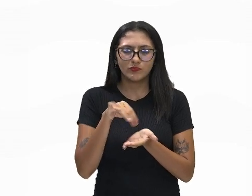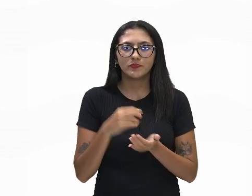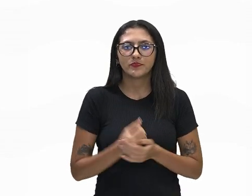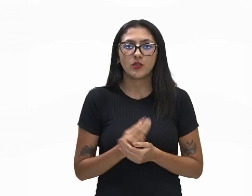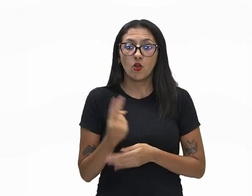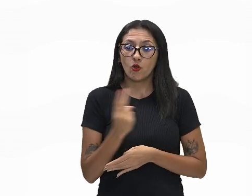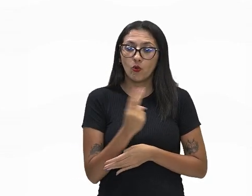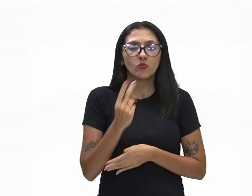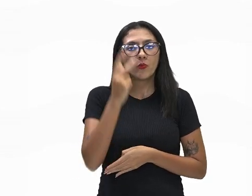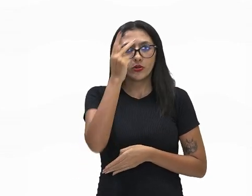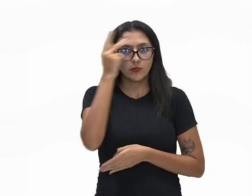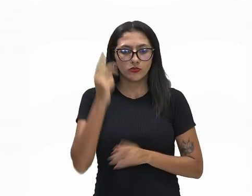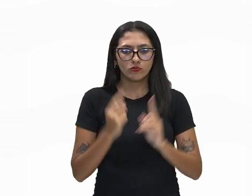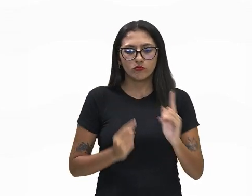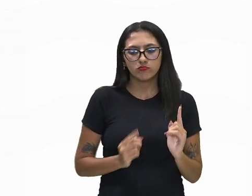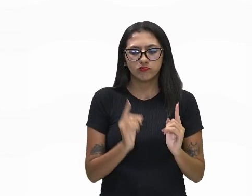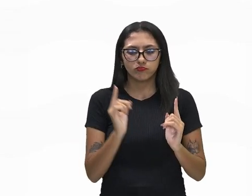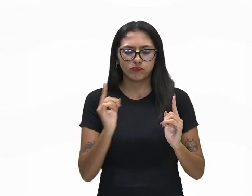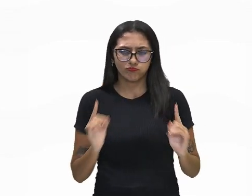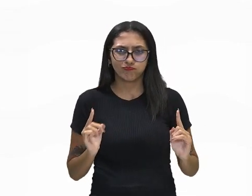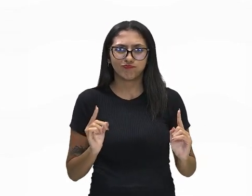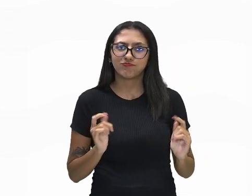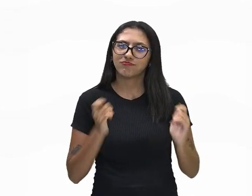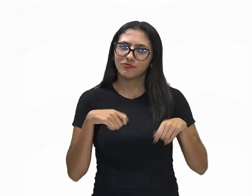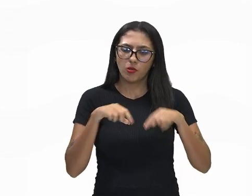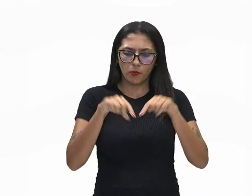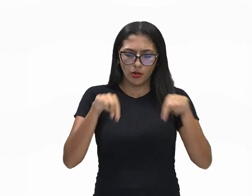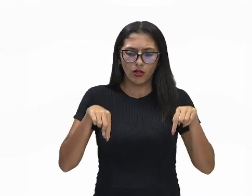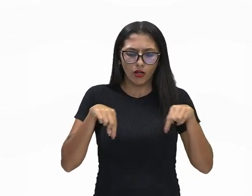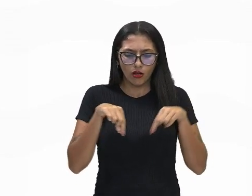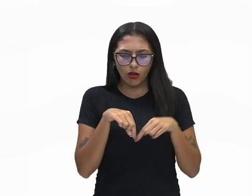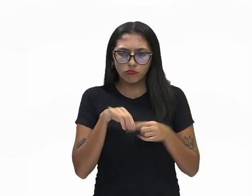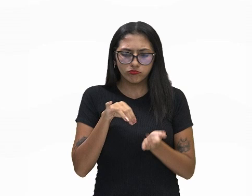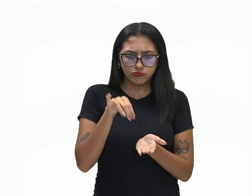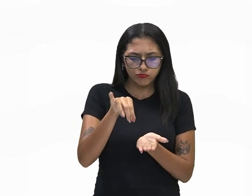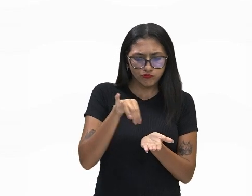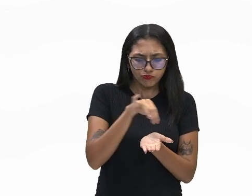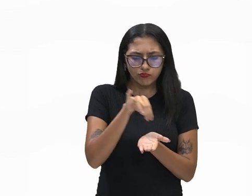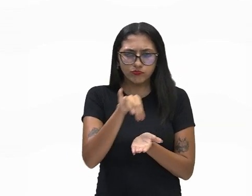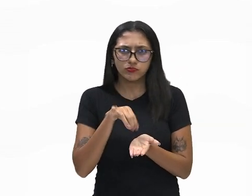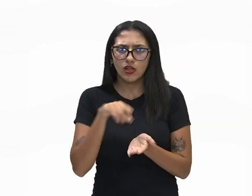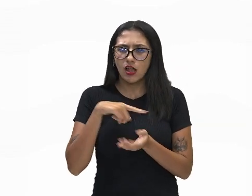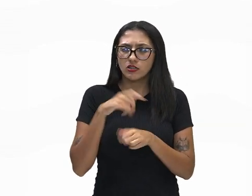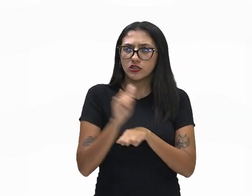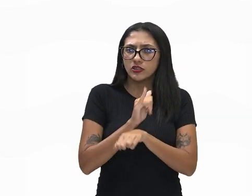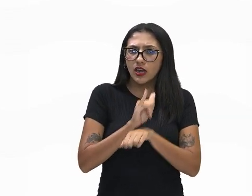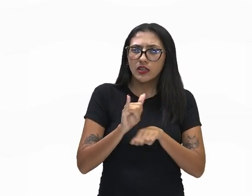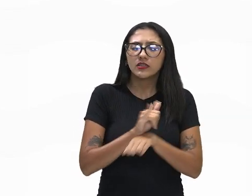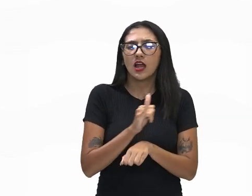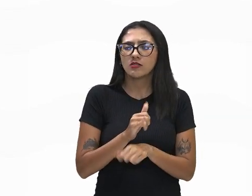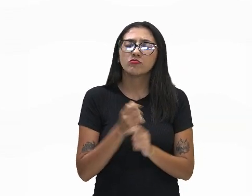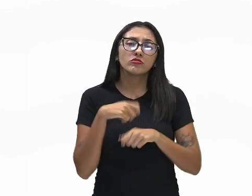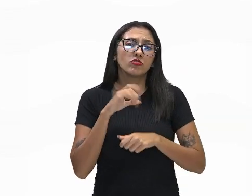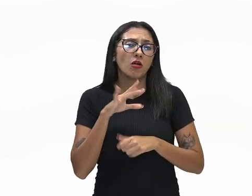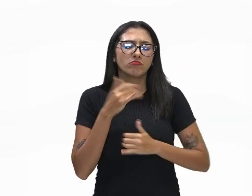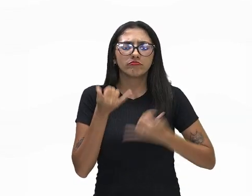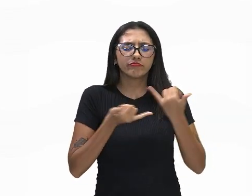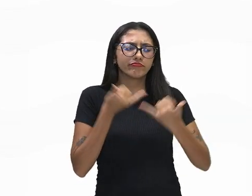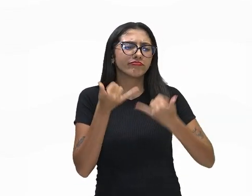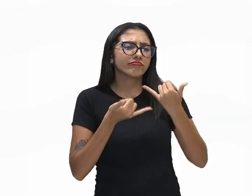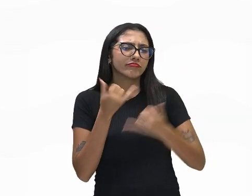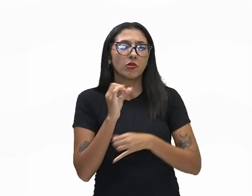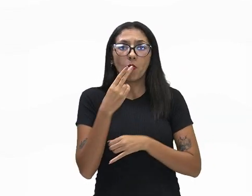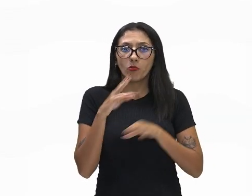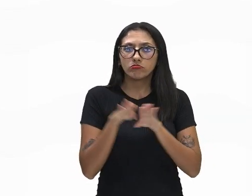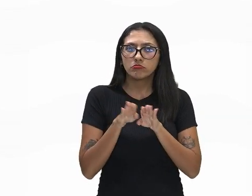que pode ser classificado como um jogo de tabuleiro estratégico, tanto recreativo quanto competitivo, tá bom?